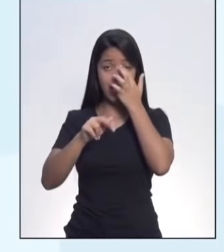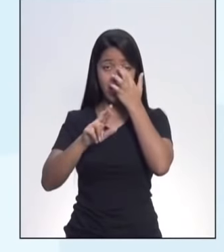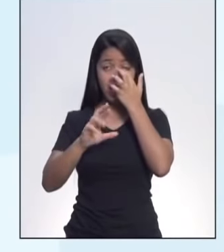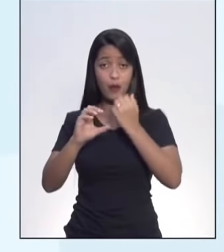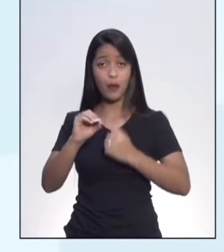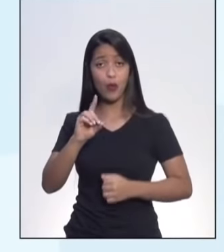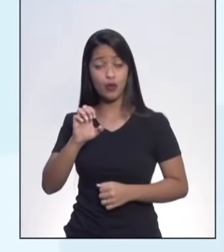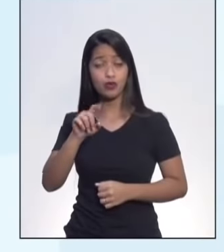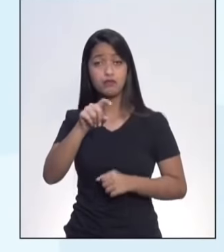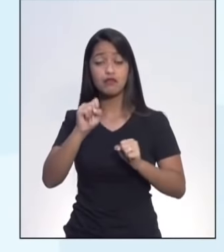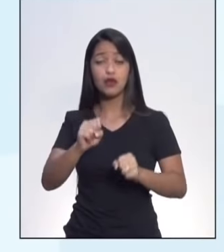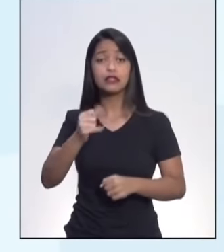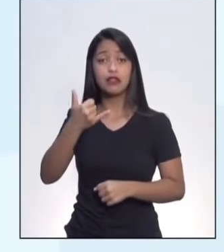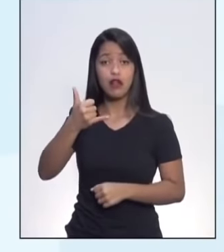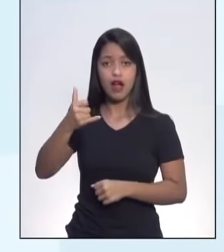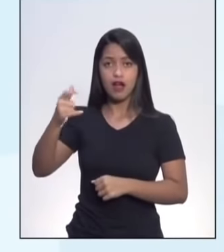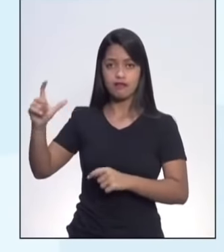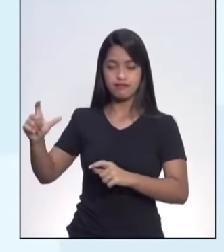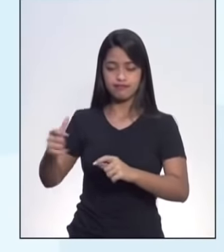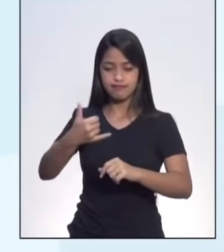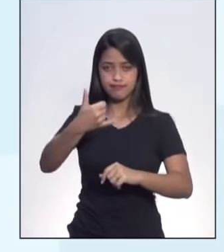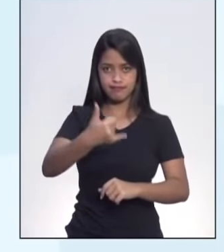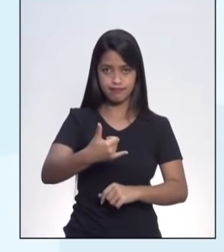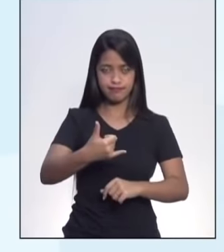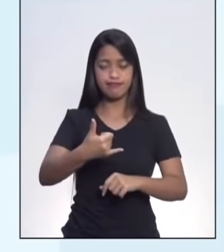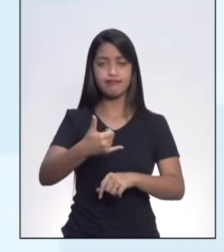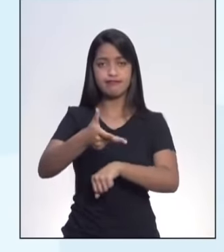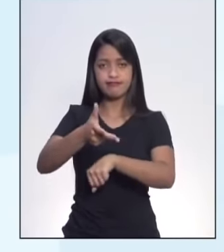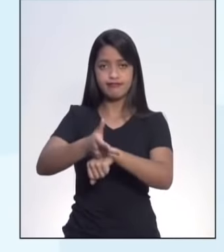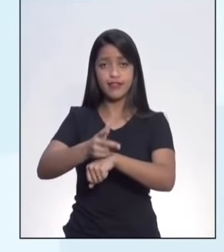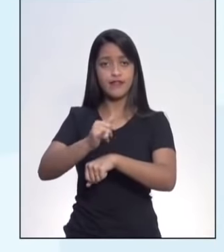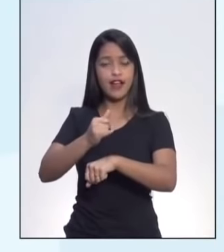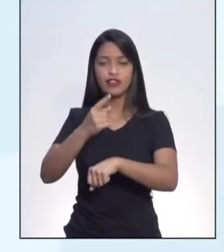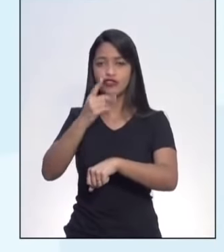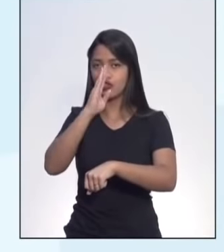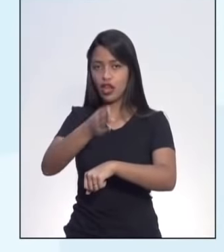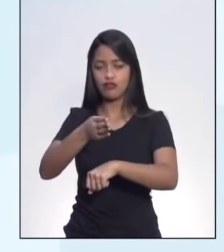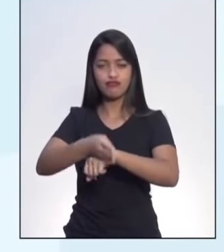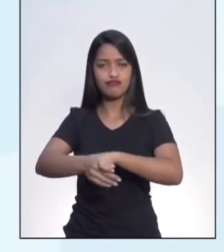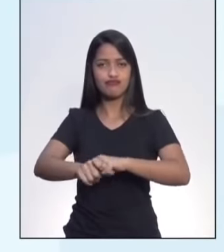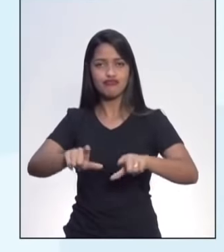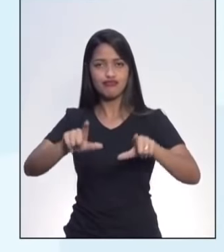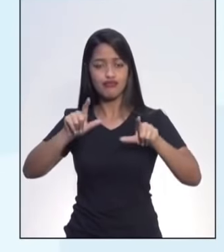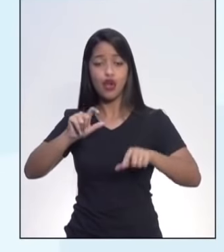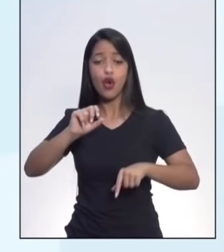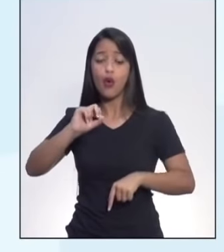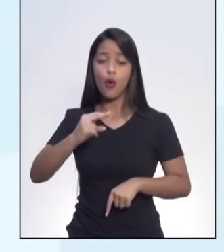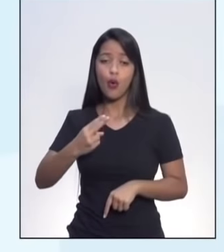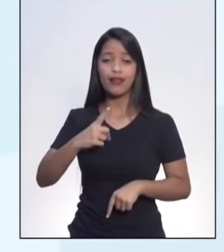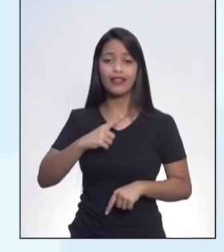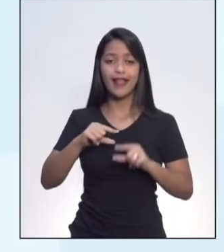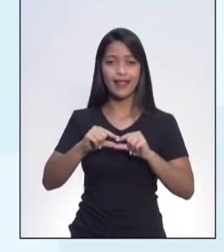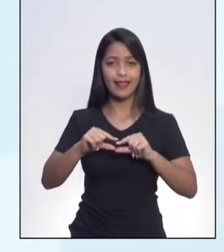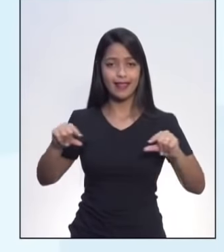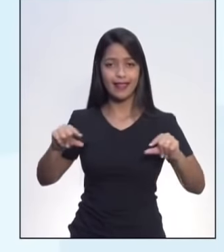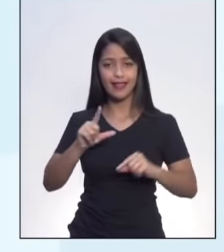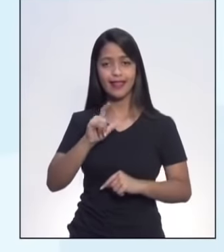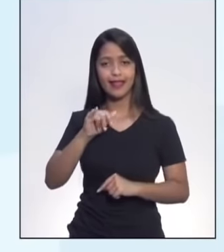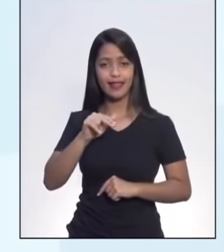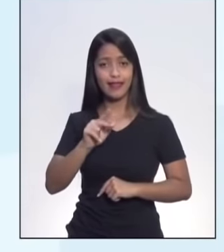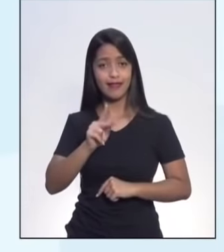né? Isso. Isso, ou acessar pelo link que está aí também anotado.